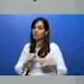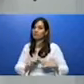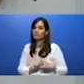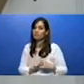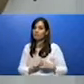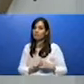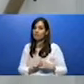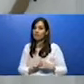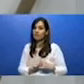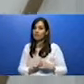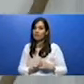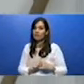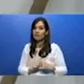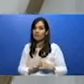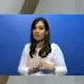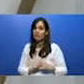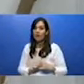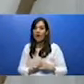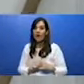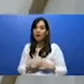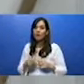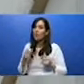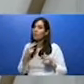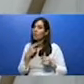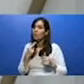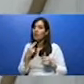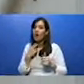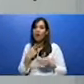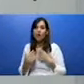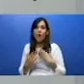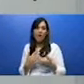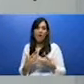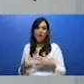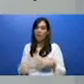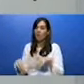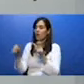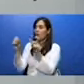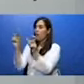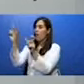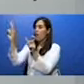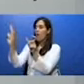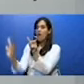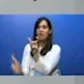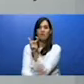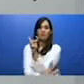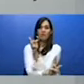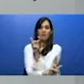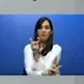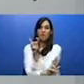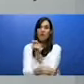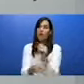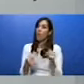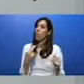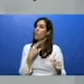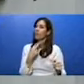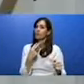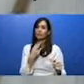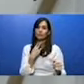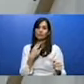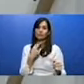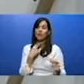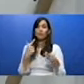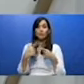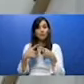assim, com C, pôr o traço aqui e o R na outra linha. Porque o R